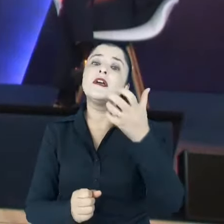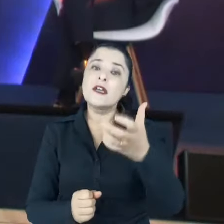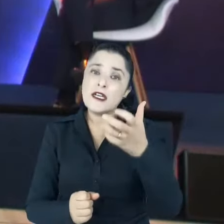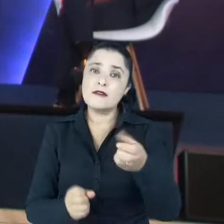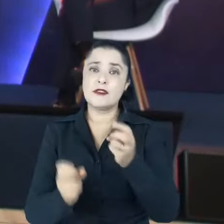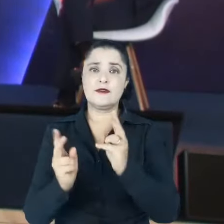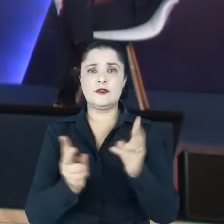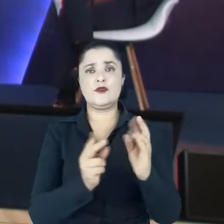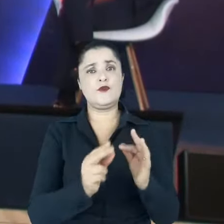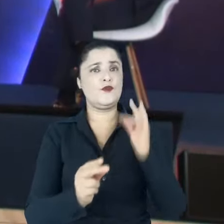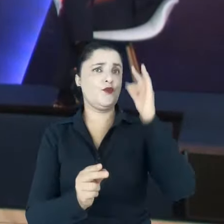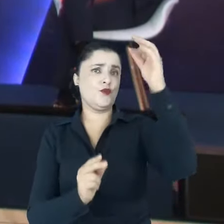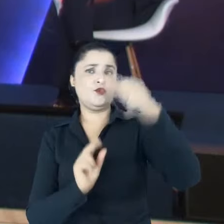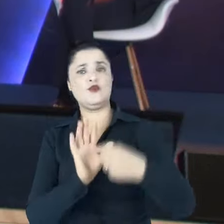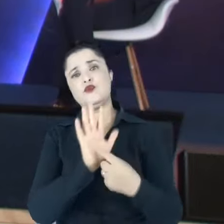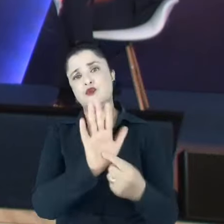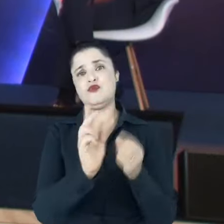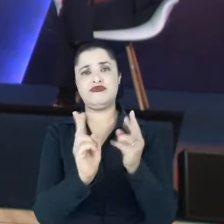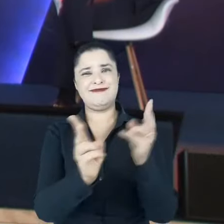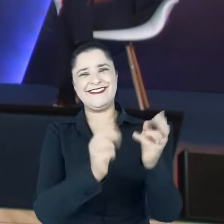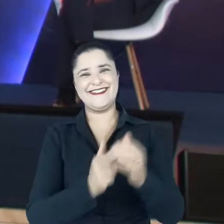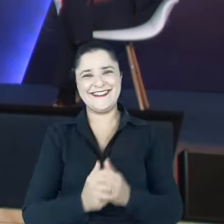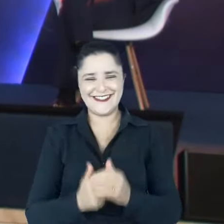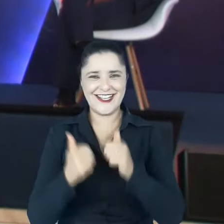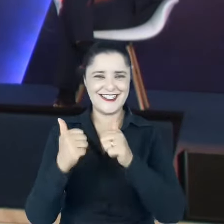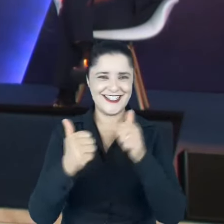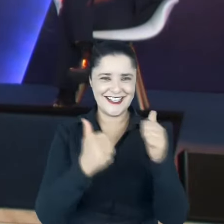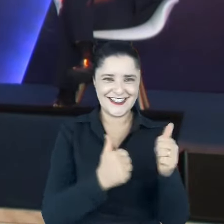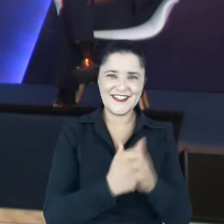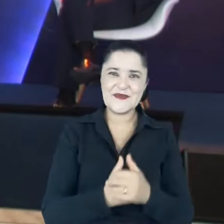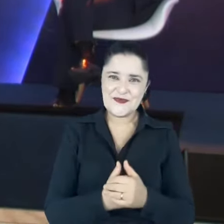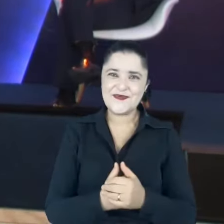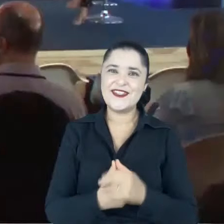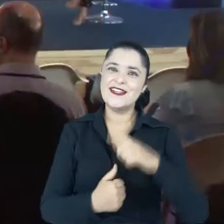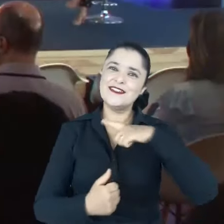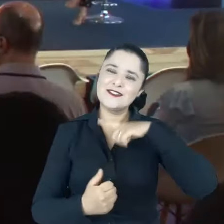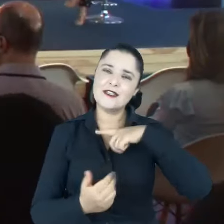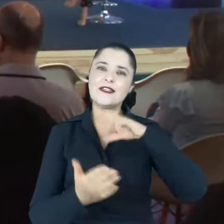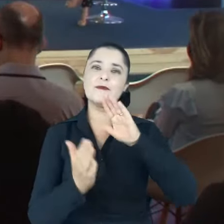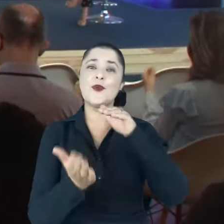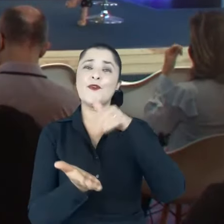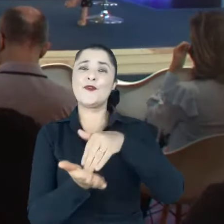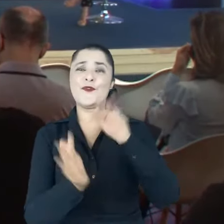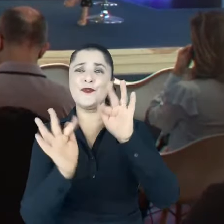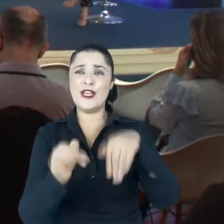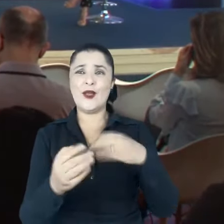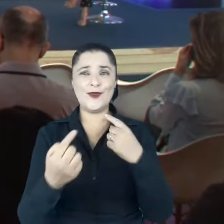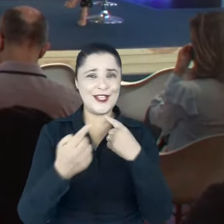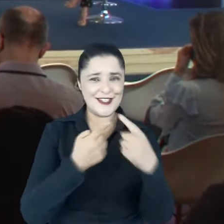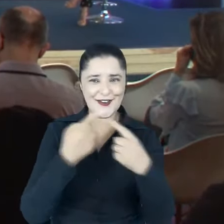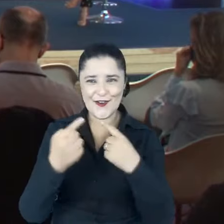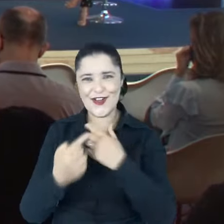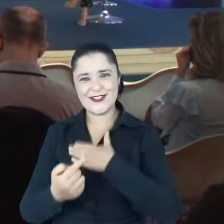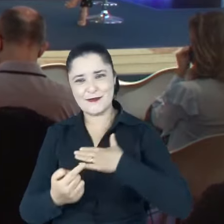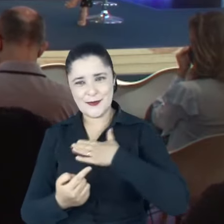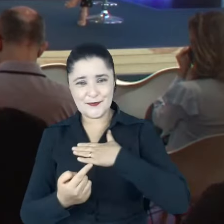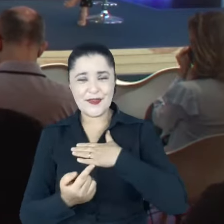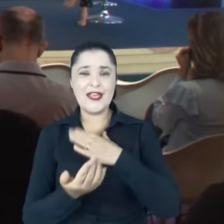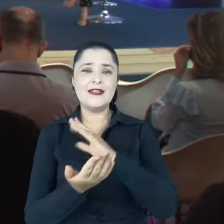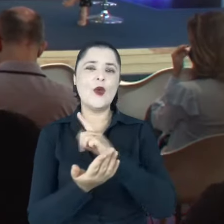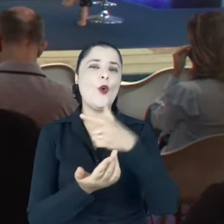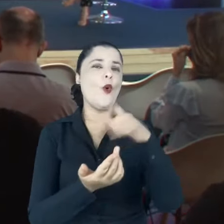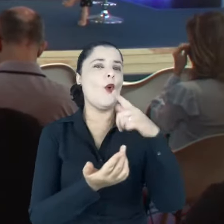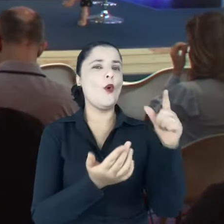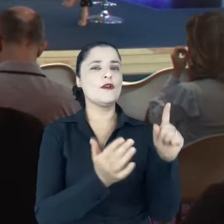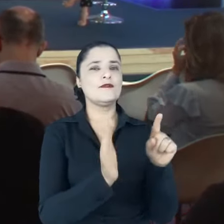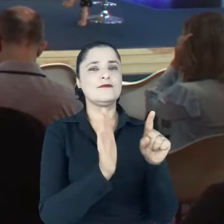futuro. Isso aí, meu Deus. Agora a gente já tem aqui, já está chegando no final dessa conversa gostosa. Temos algumas outras, aliás, no chat tem